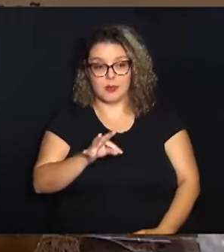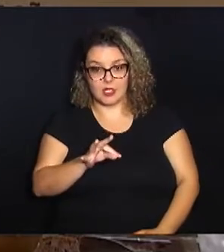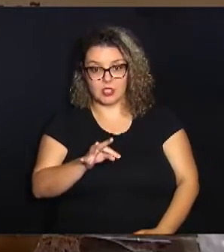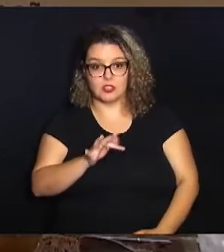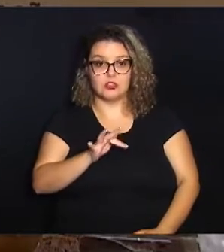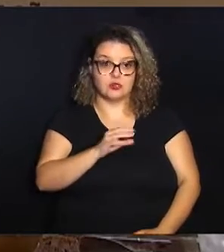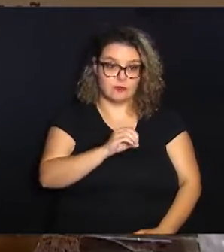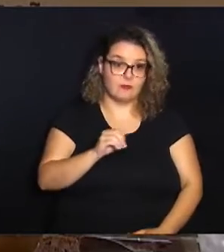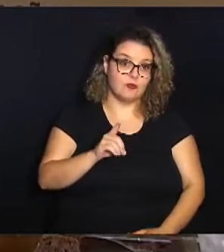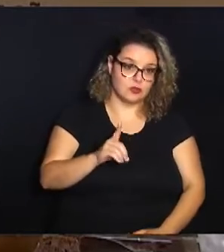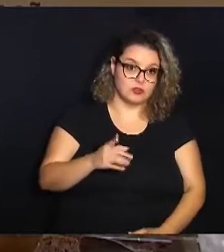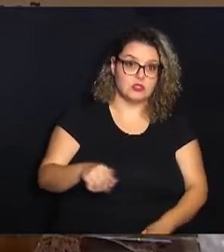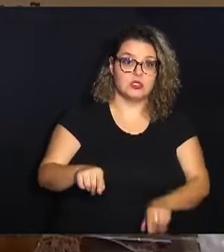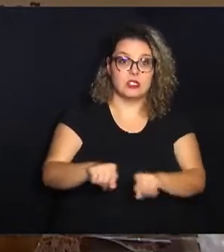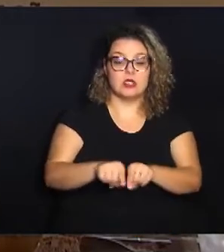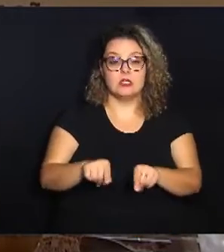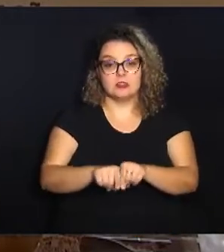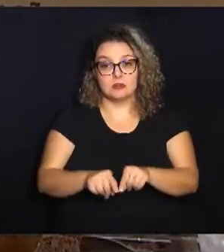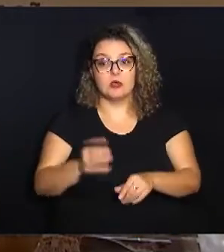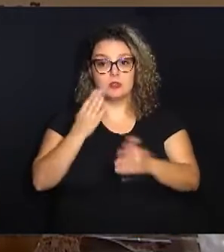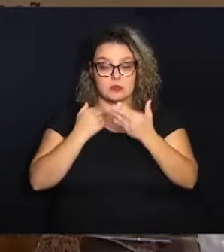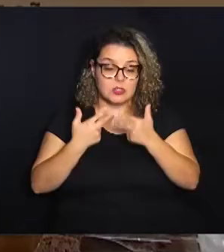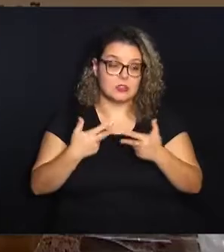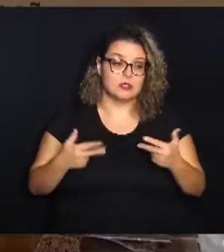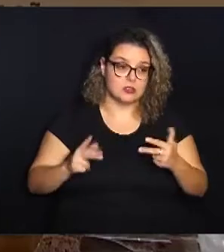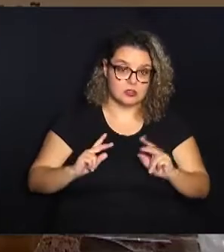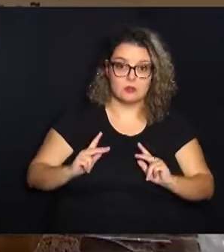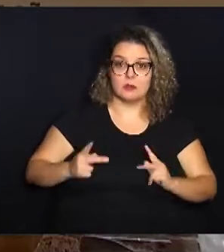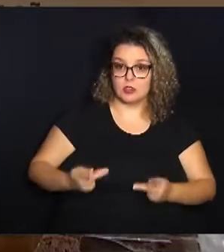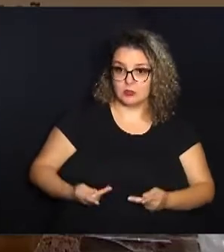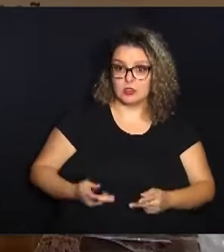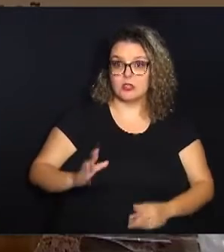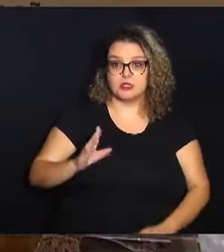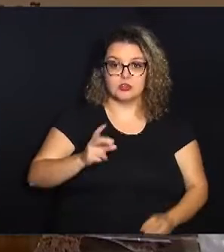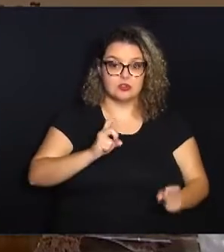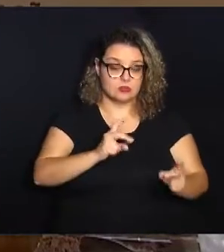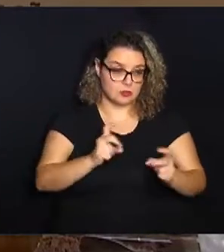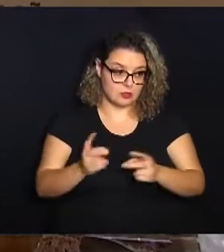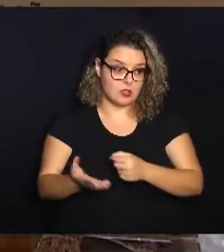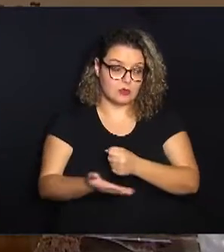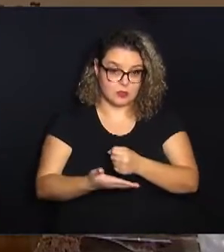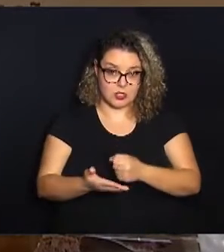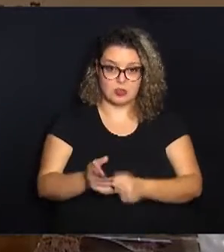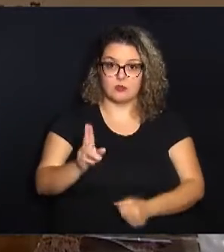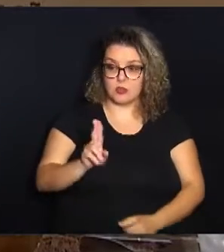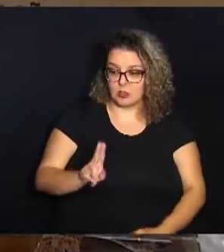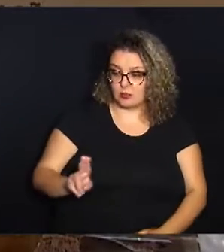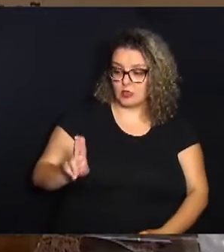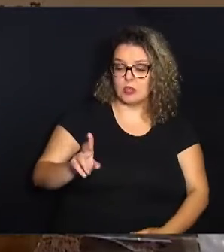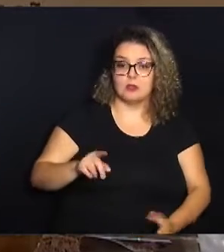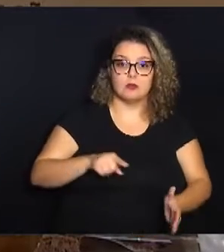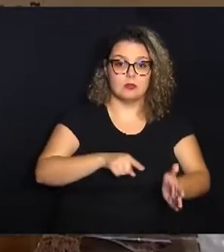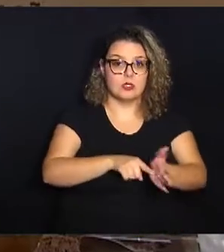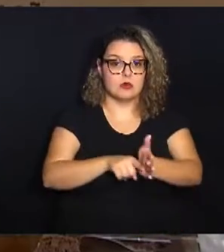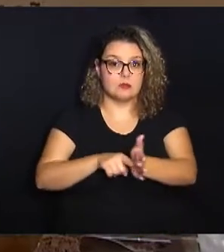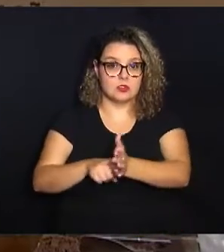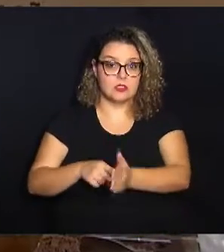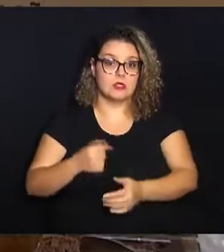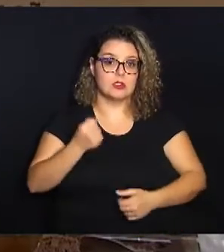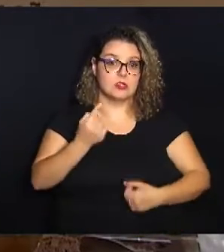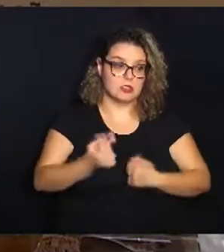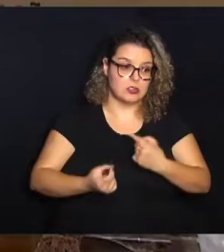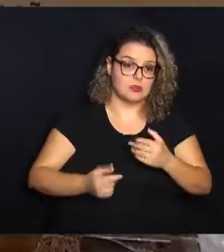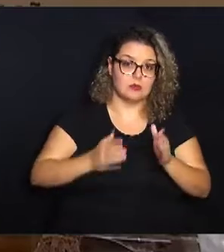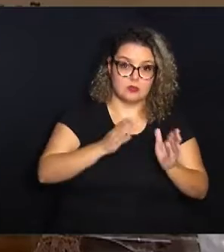para alimentação para humanos. Então, hoje fazemos venda já, basicamente para universidades, para pesquisa, e tem algumas